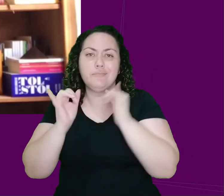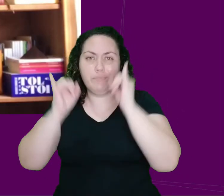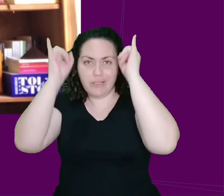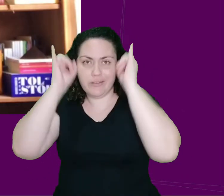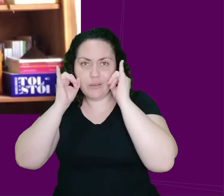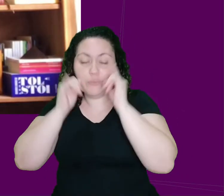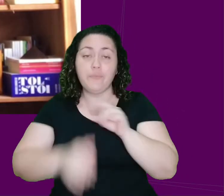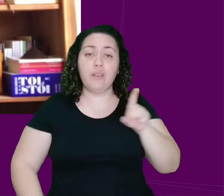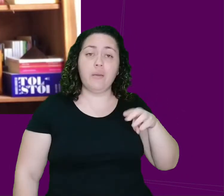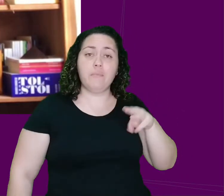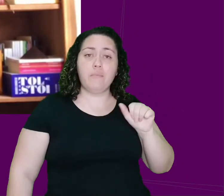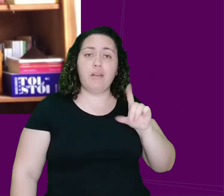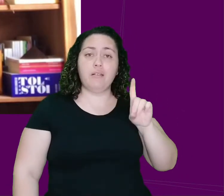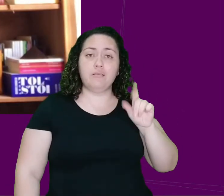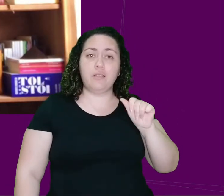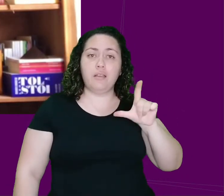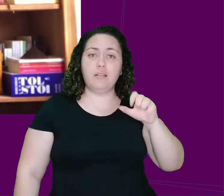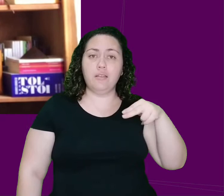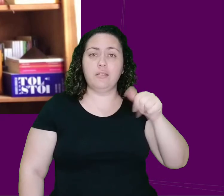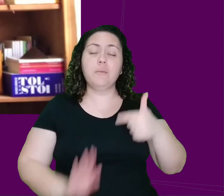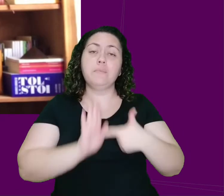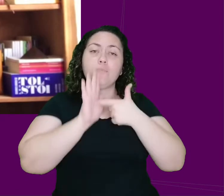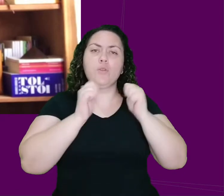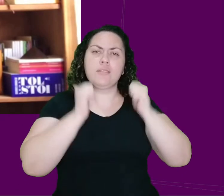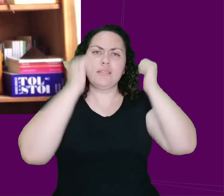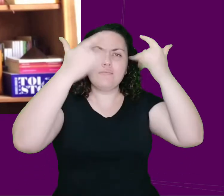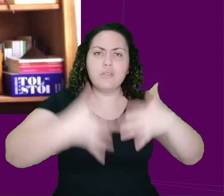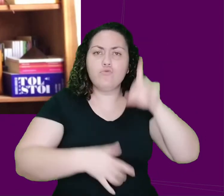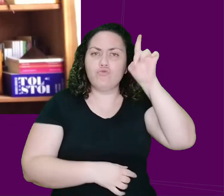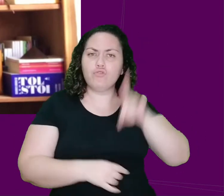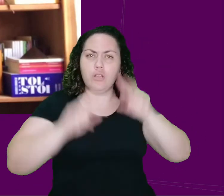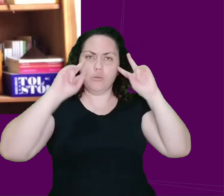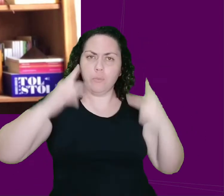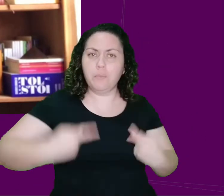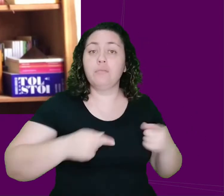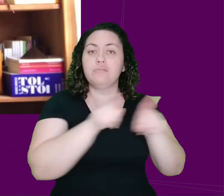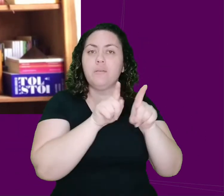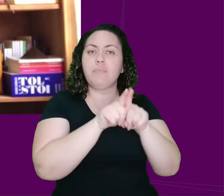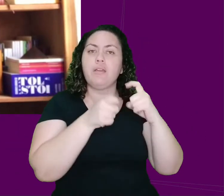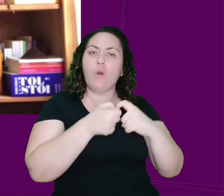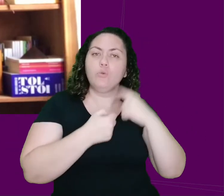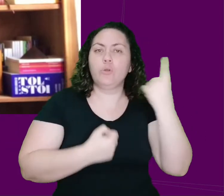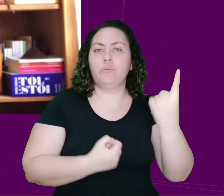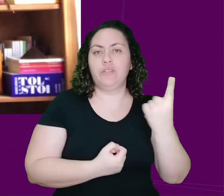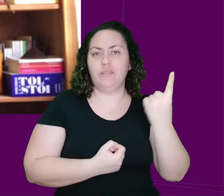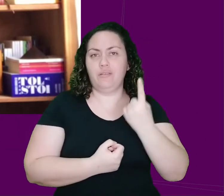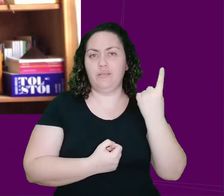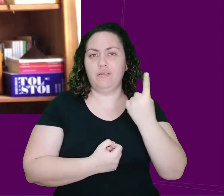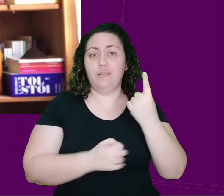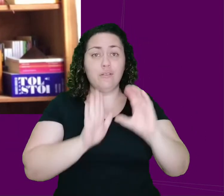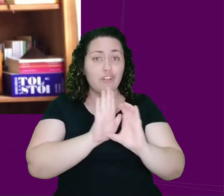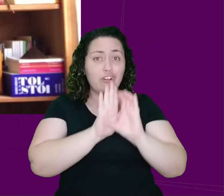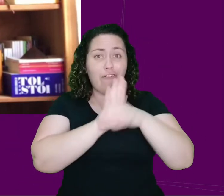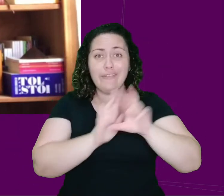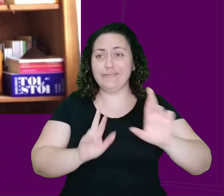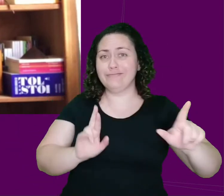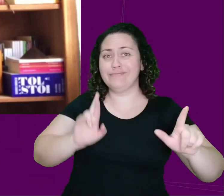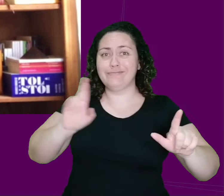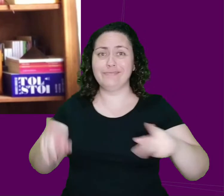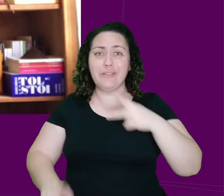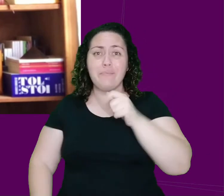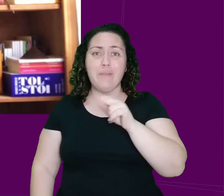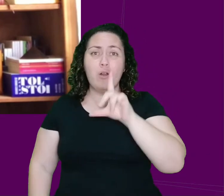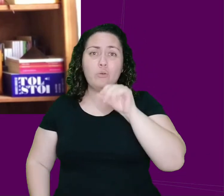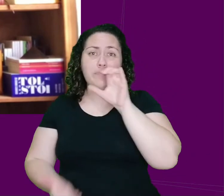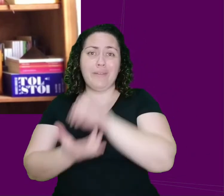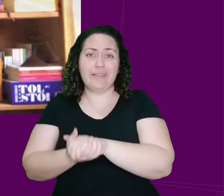de esclarecimento, de direitos humanos e da autonomia do sujeito. Conceitos que escapam à compreensão da mente de